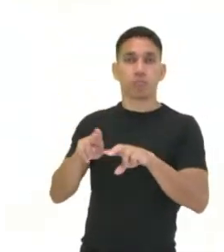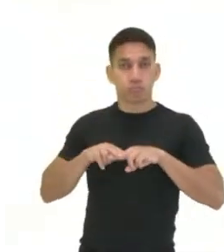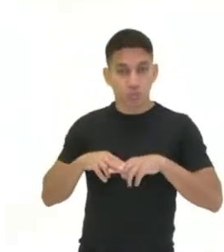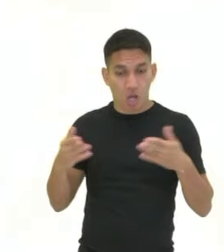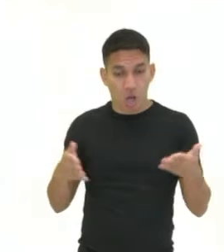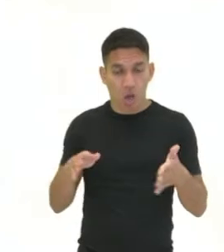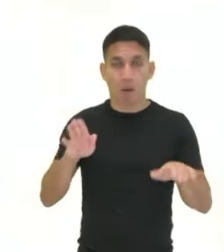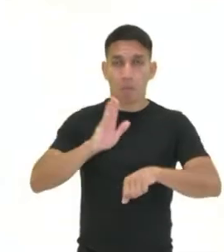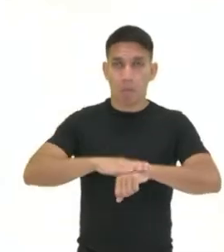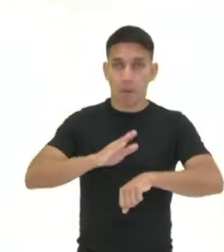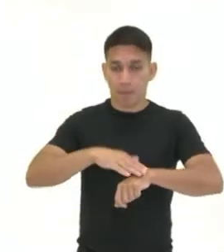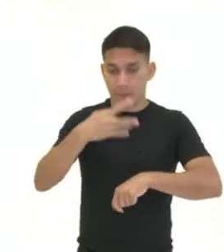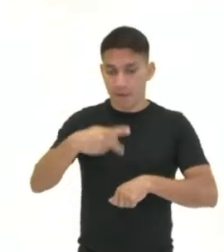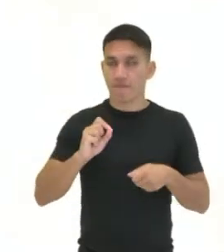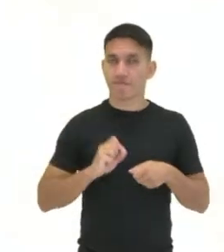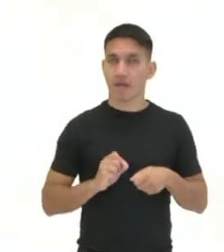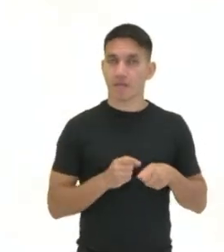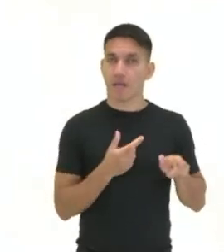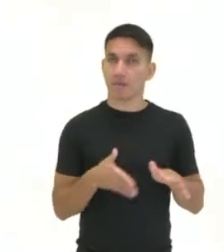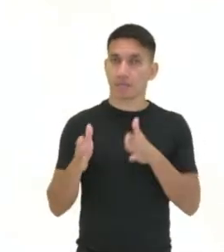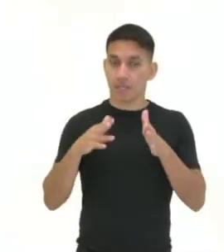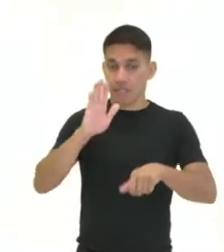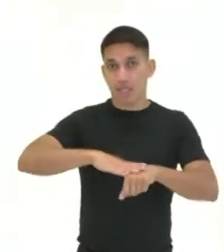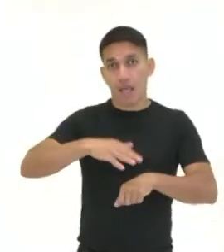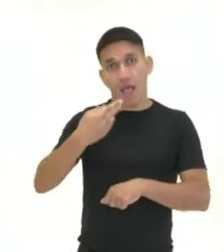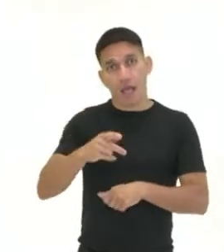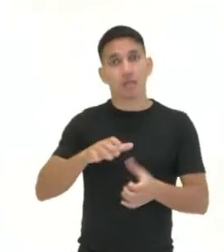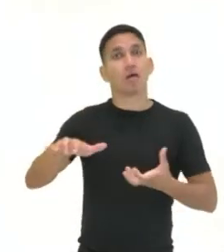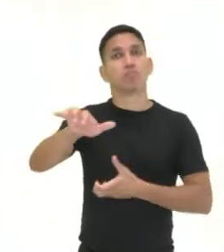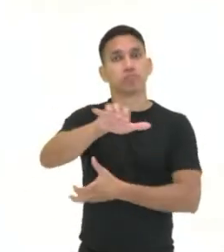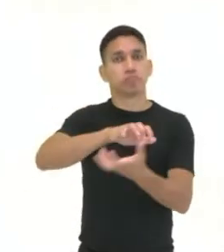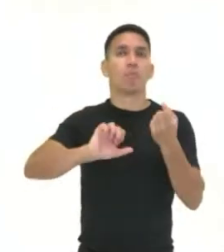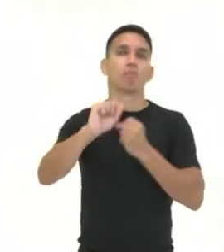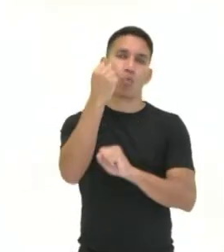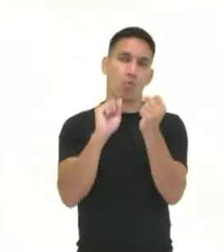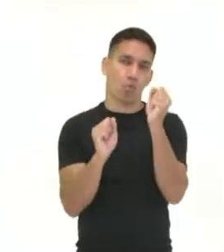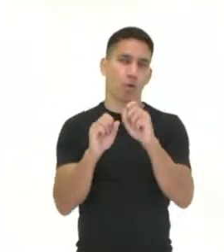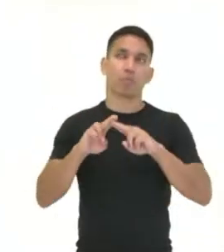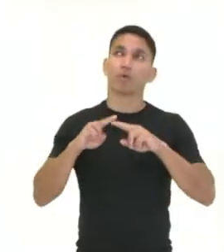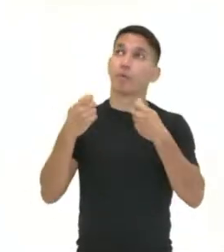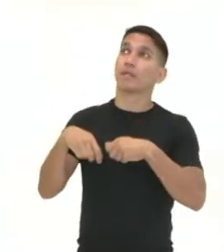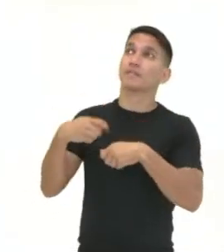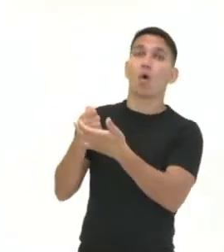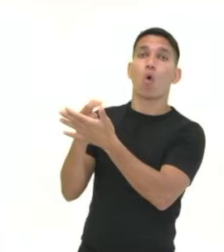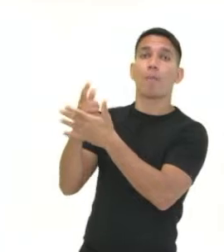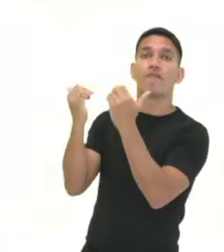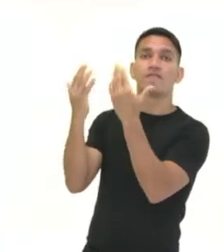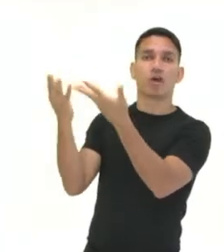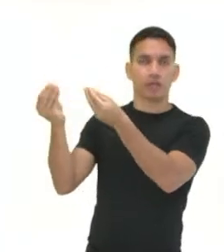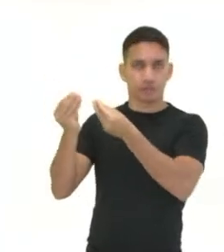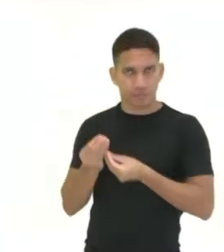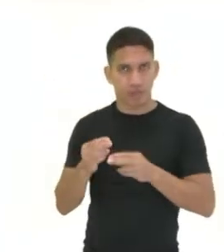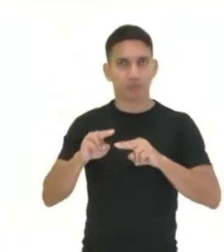foi mais necessário comprar de fora, tá? Então, o contínuo processo de urbanização